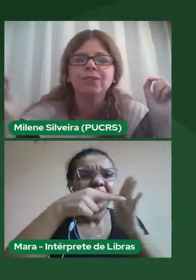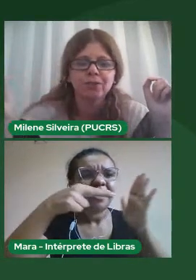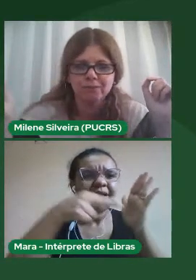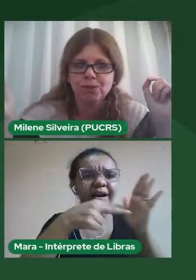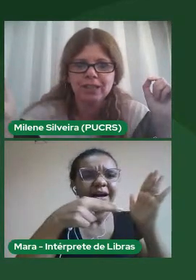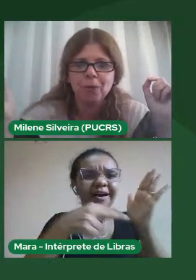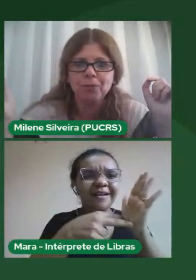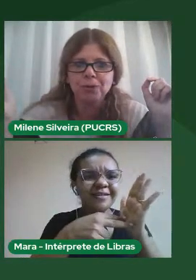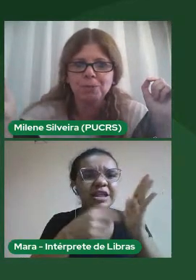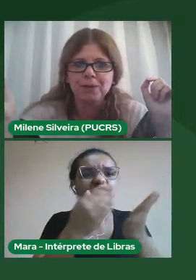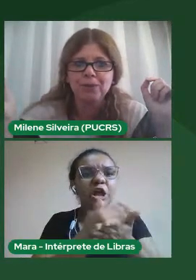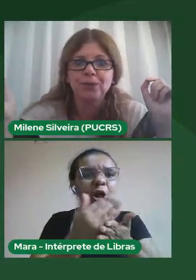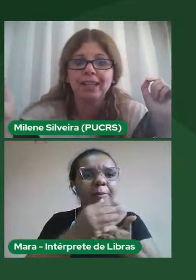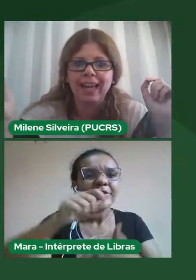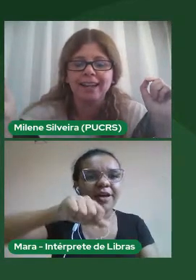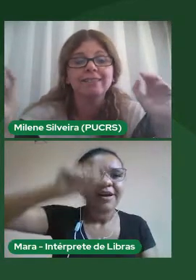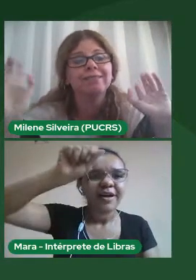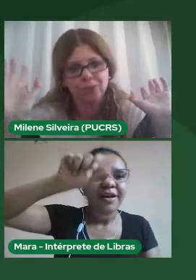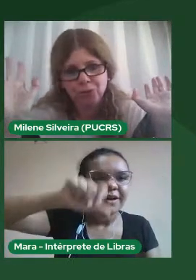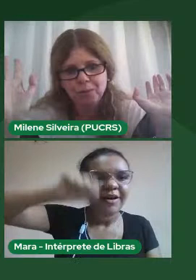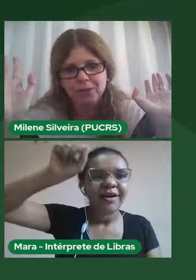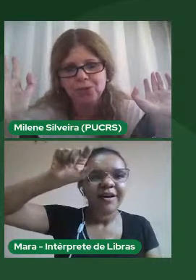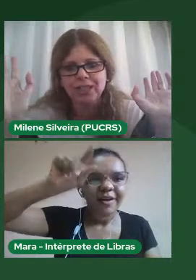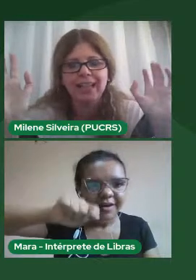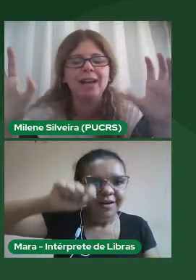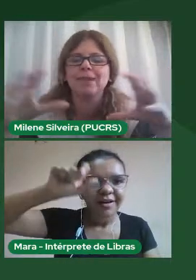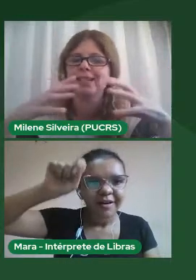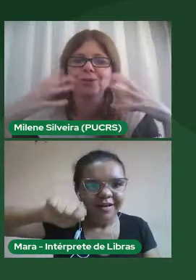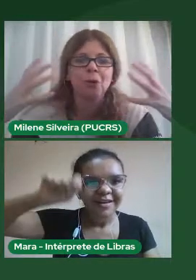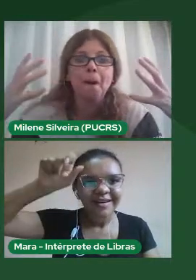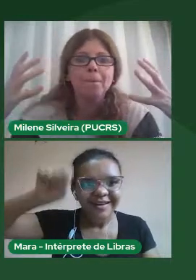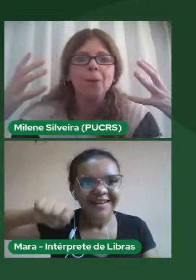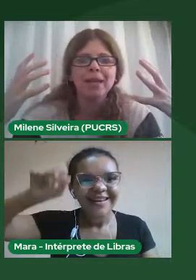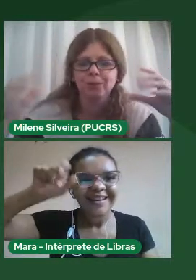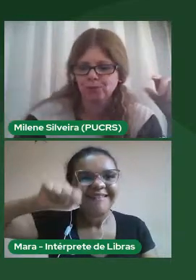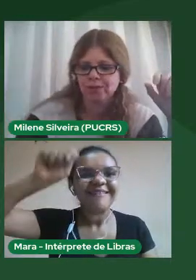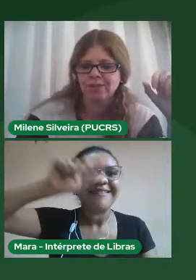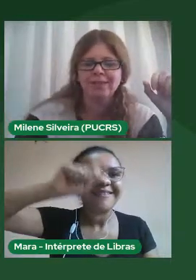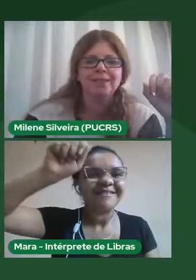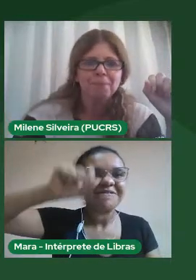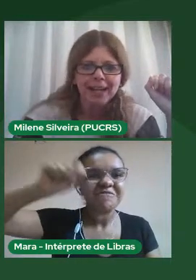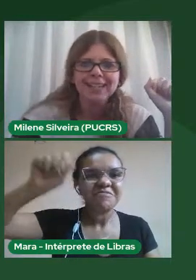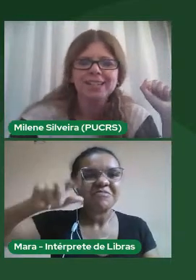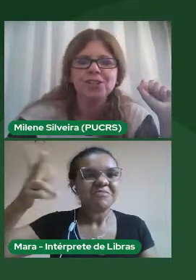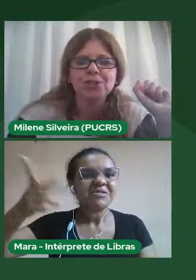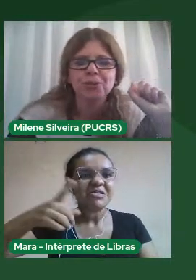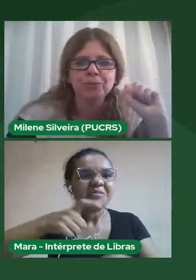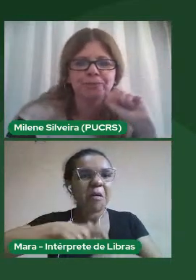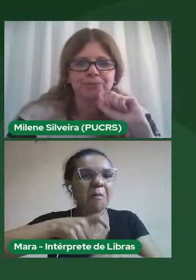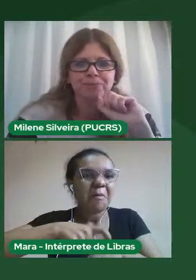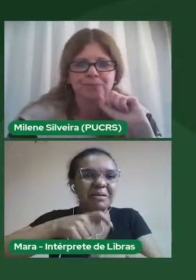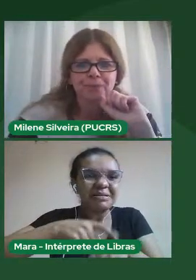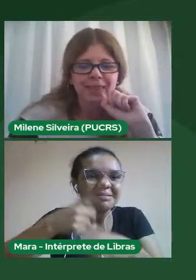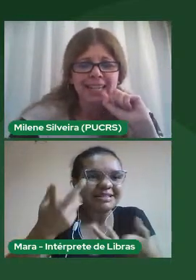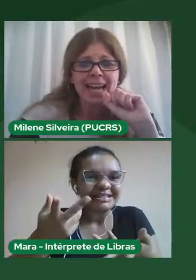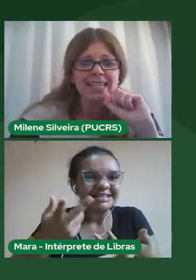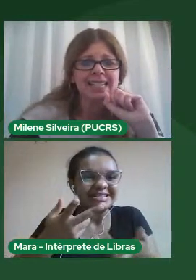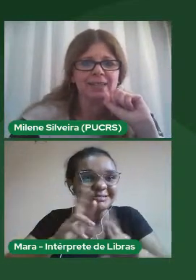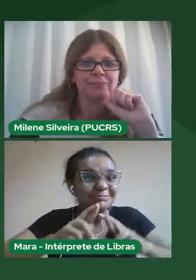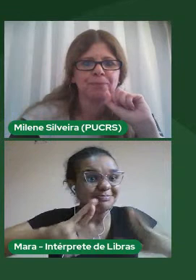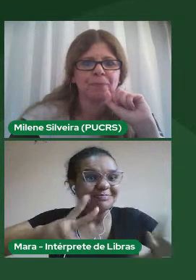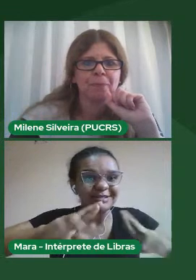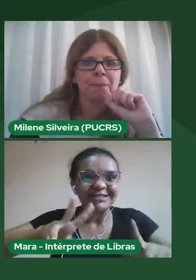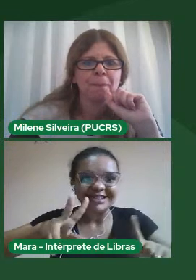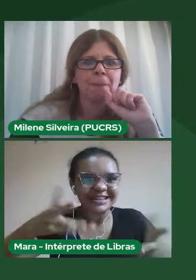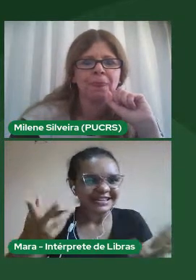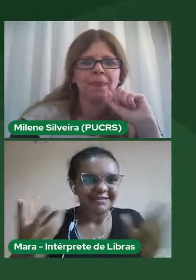desligar os interruptores para ver o que que era no meio do jantar, mas isso, momentos marcantes do